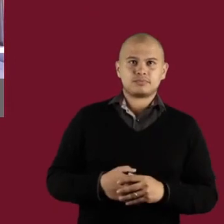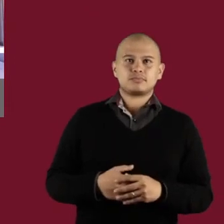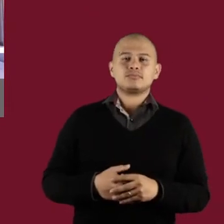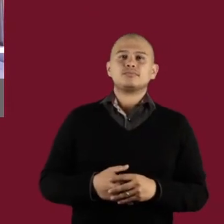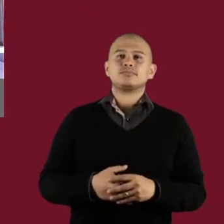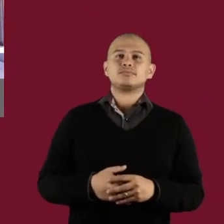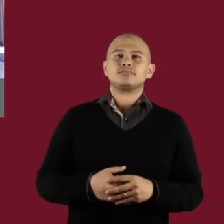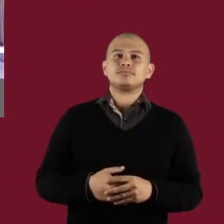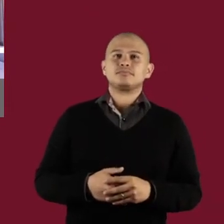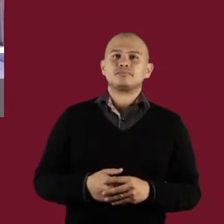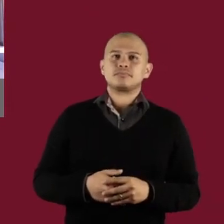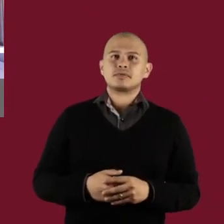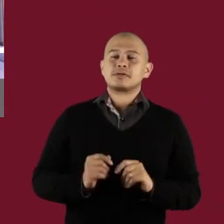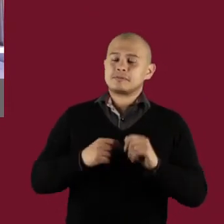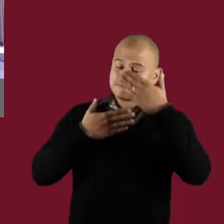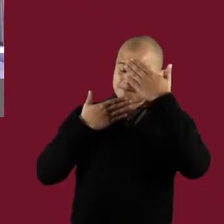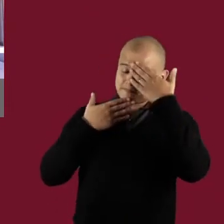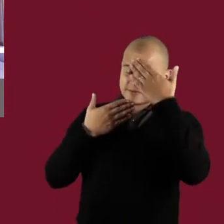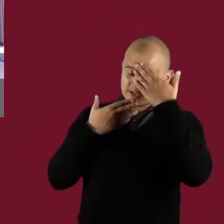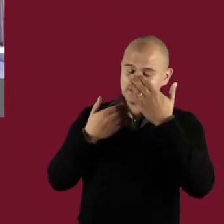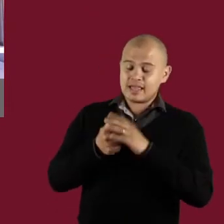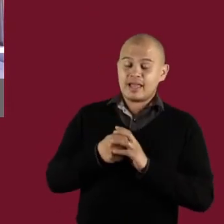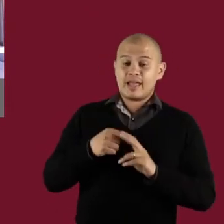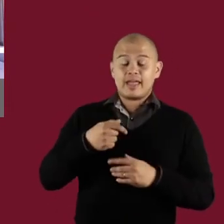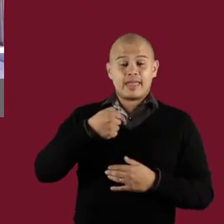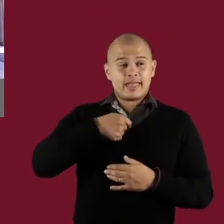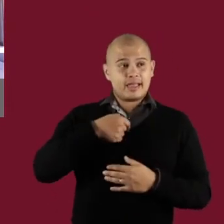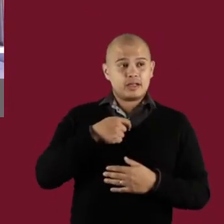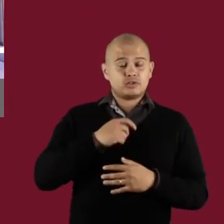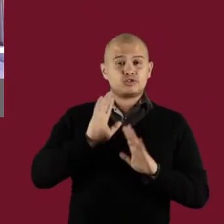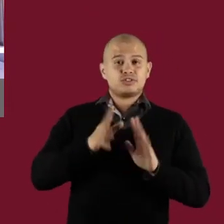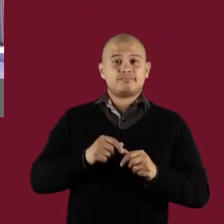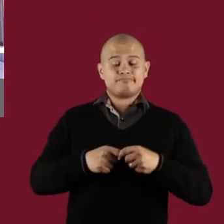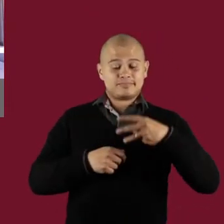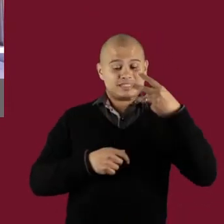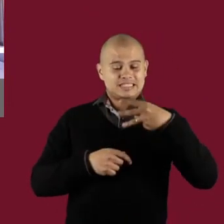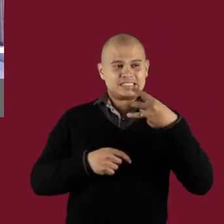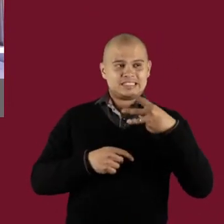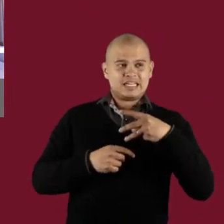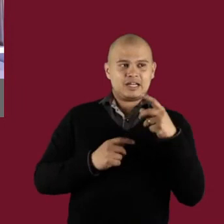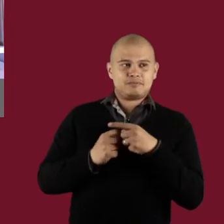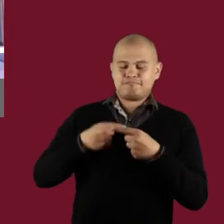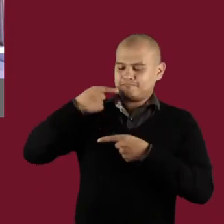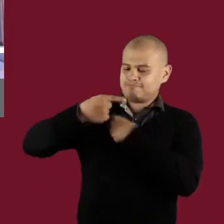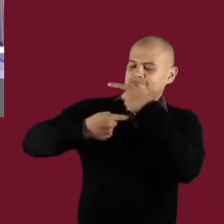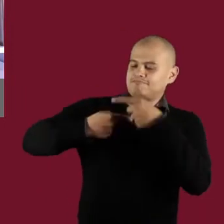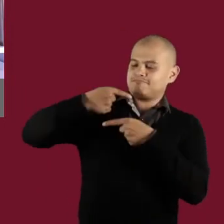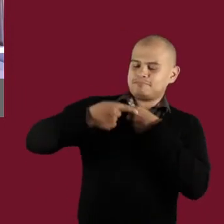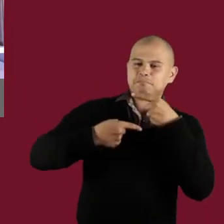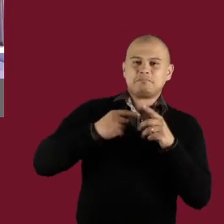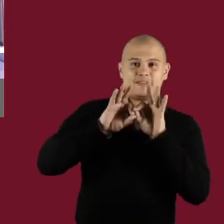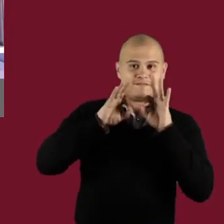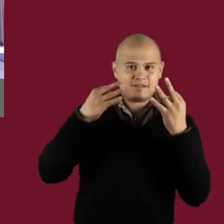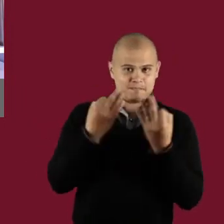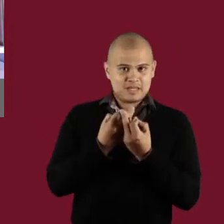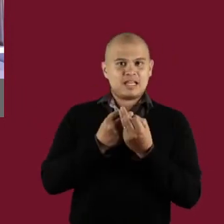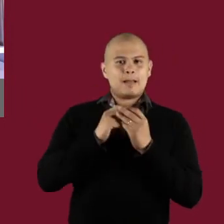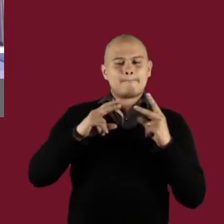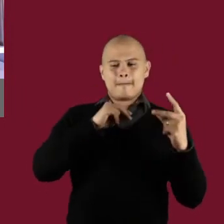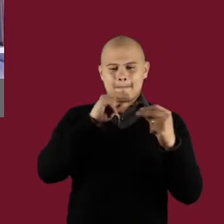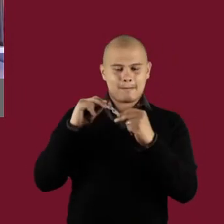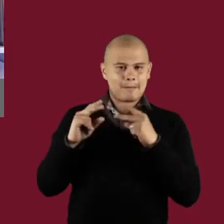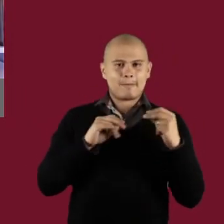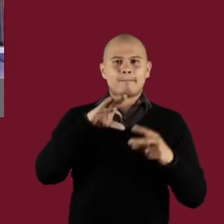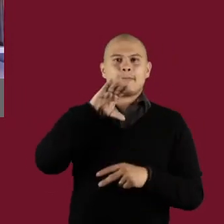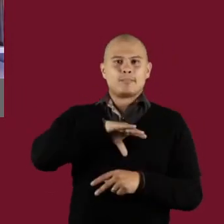Eu sou da terceira geração de falantes do português na minha família. Terceira